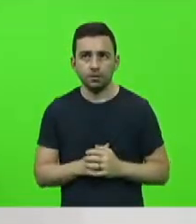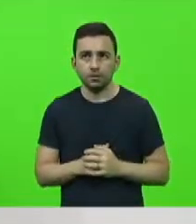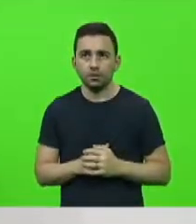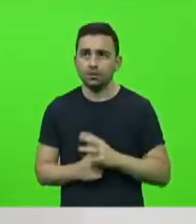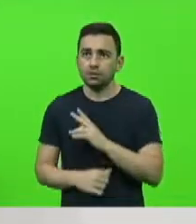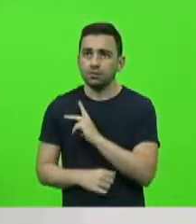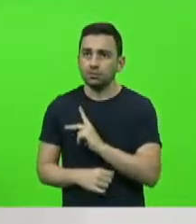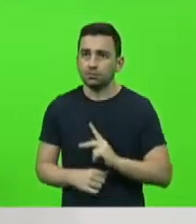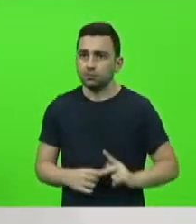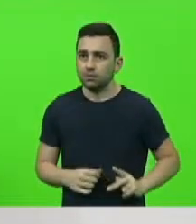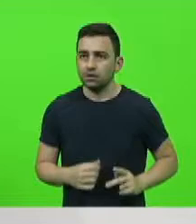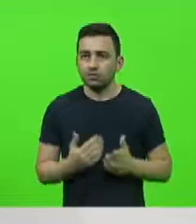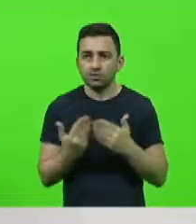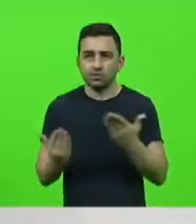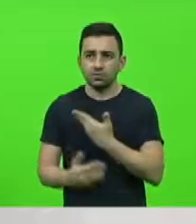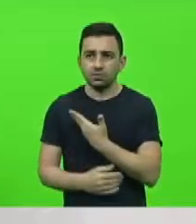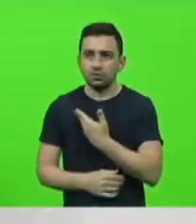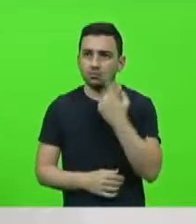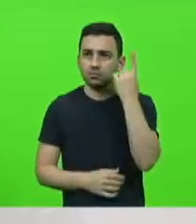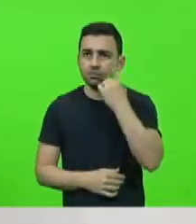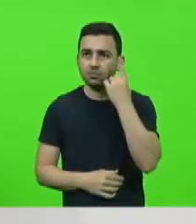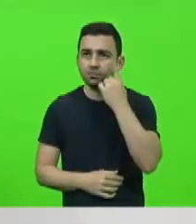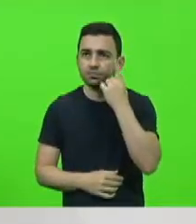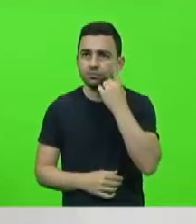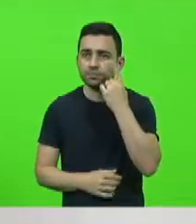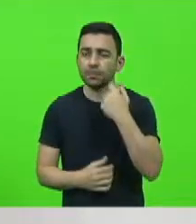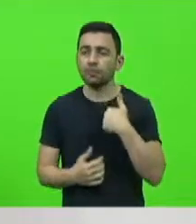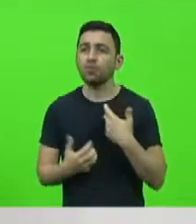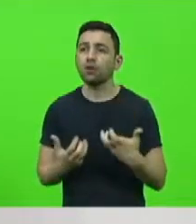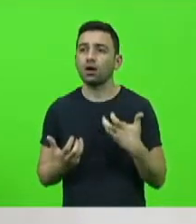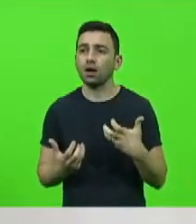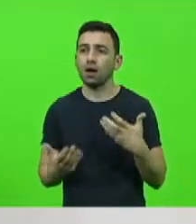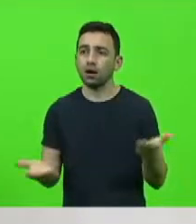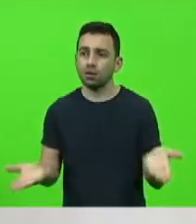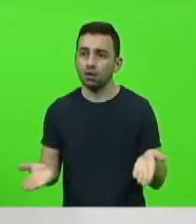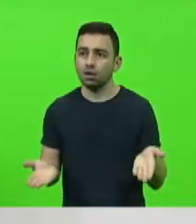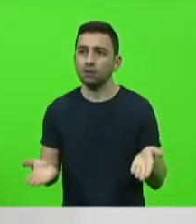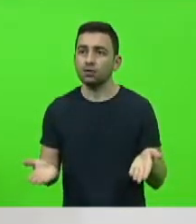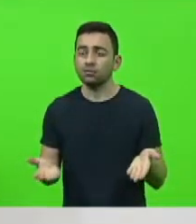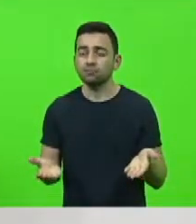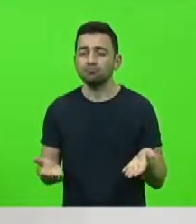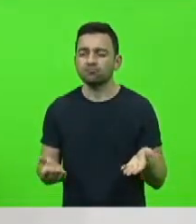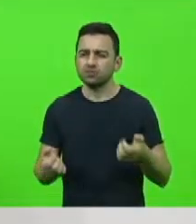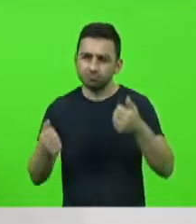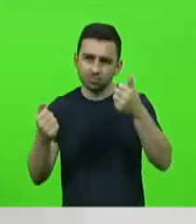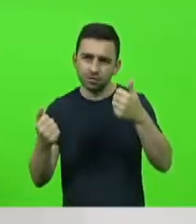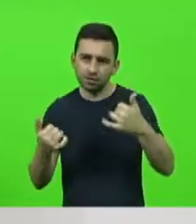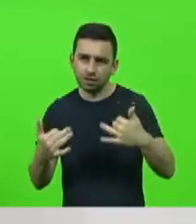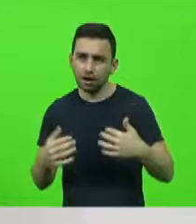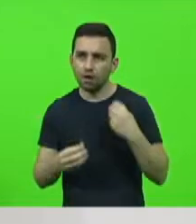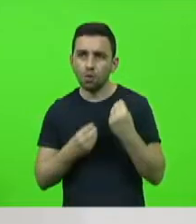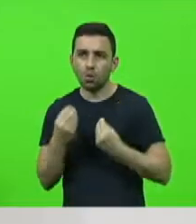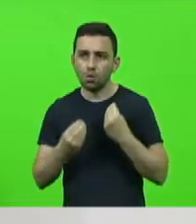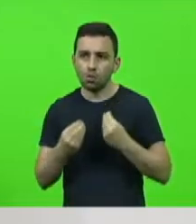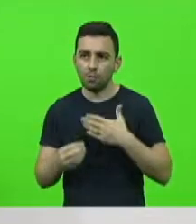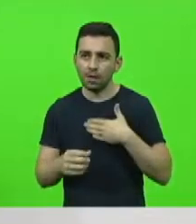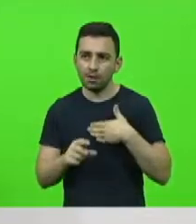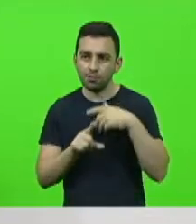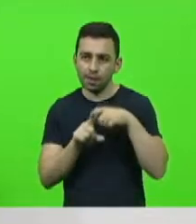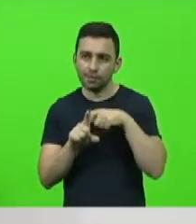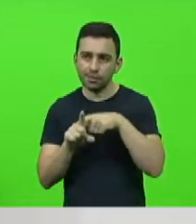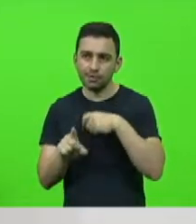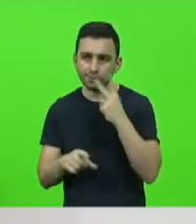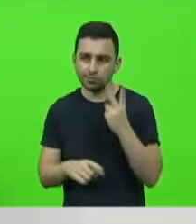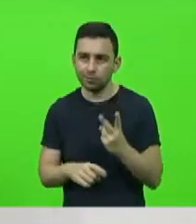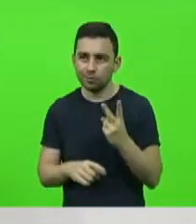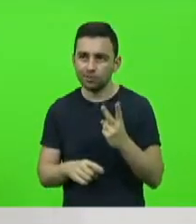presidente, colegas deputados, quero hoje, nesse espaço, fazer um breve balanço desses 2 meses de atuação